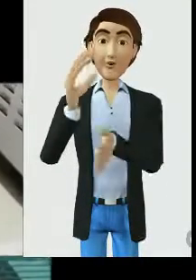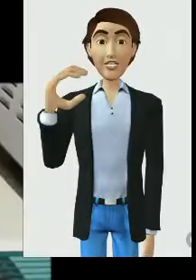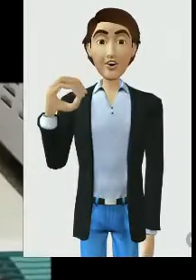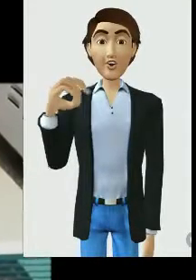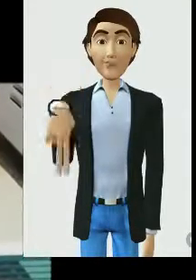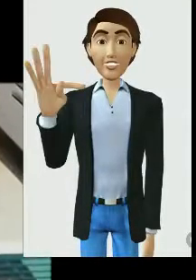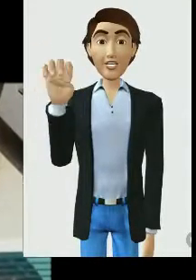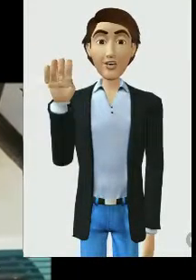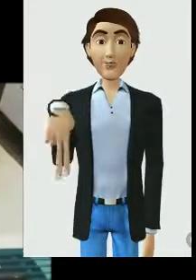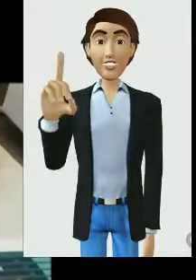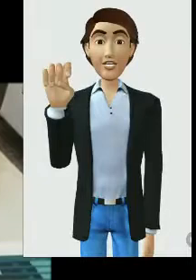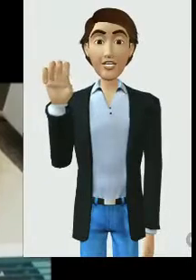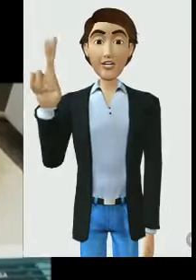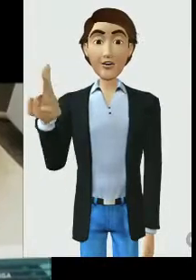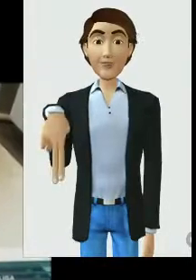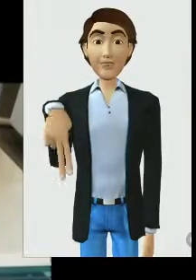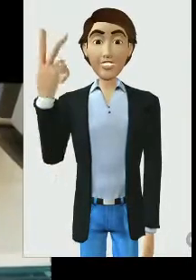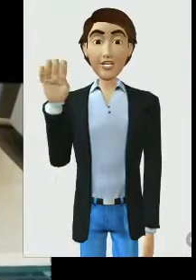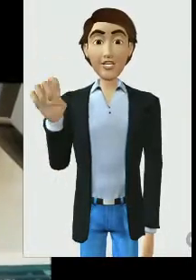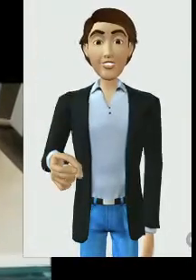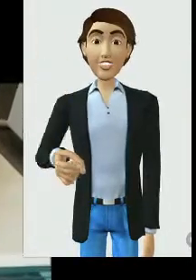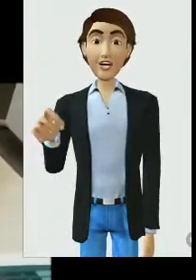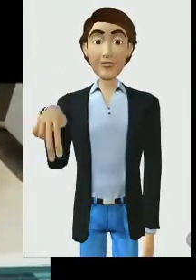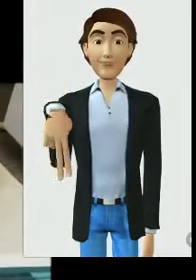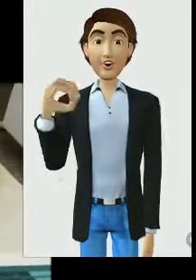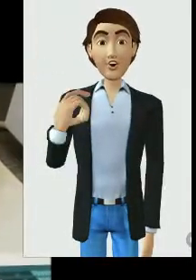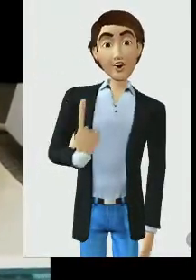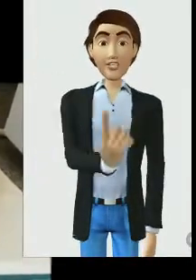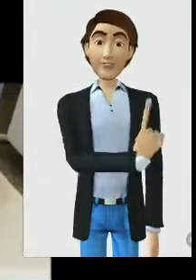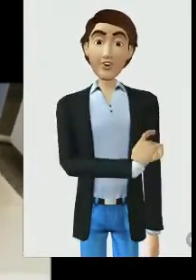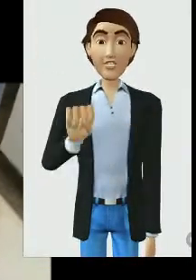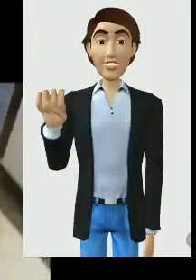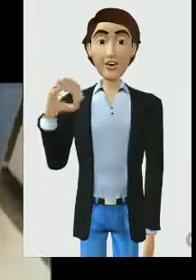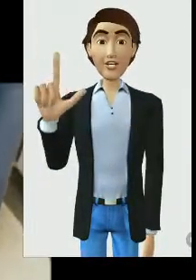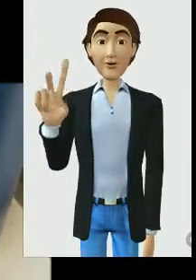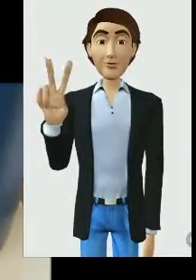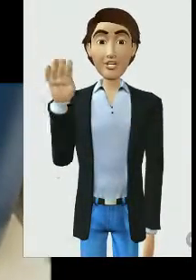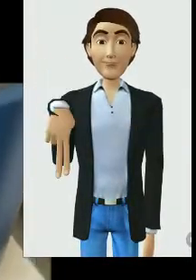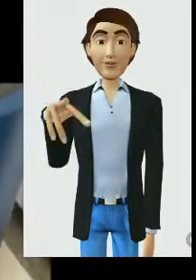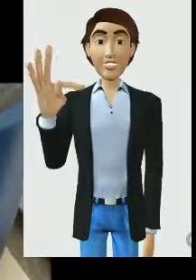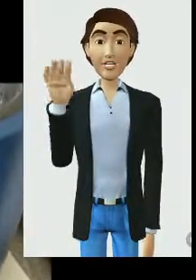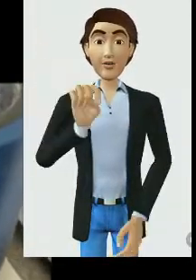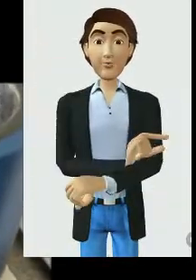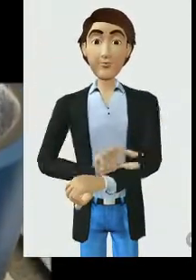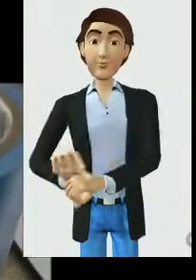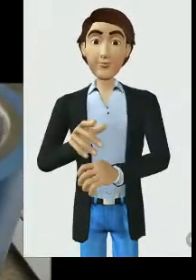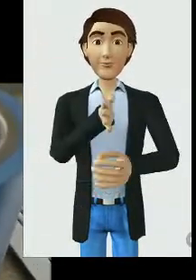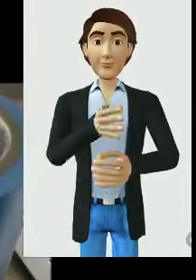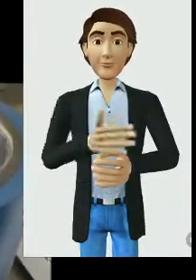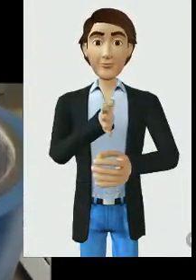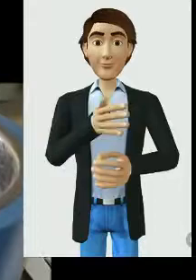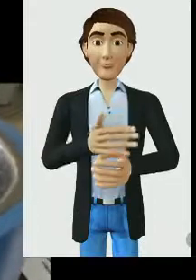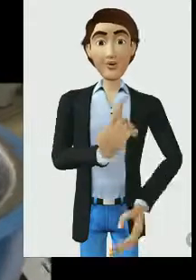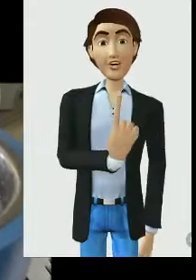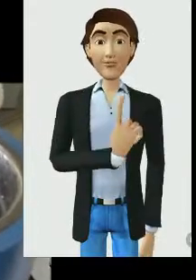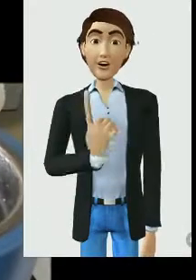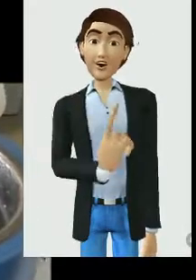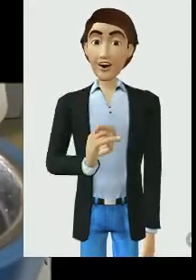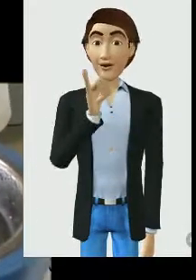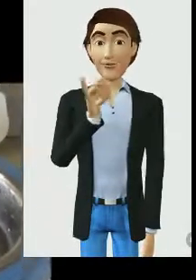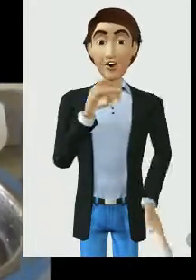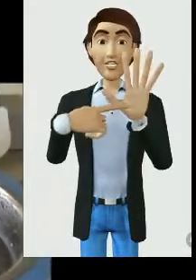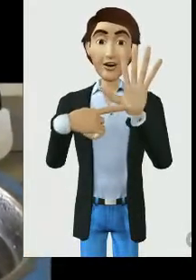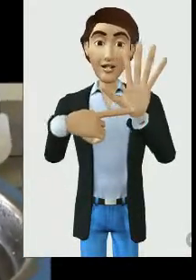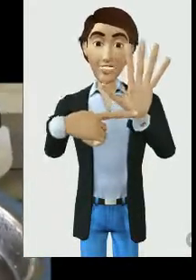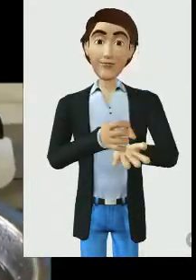Após a extração, o balão contendo o N-hexano, nosso solvente, e os lipídios da batata, nossa amostra, é